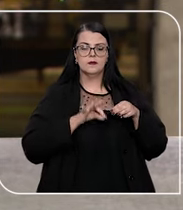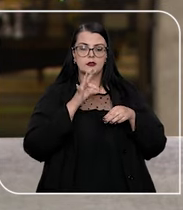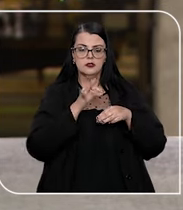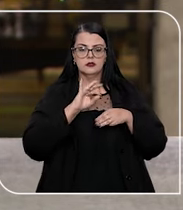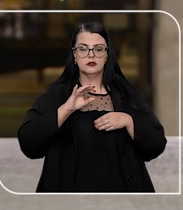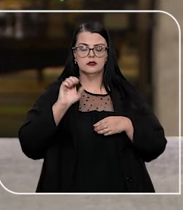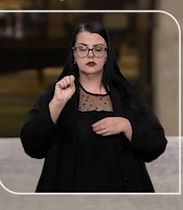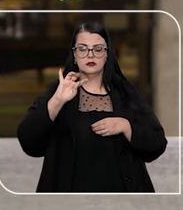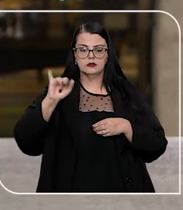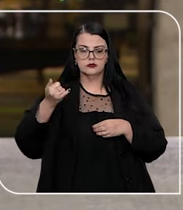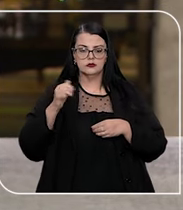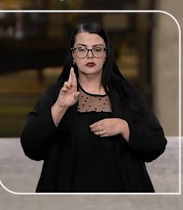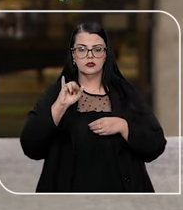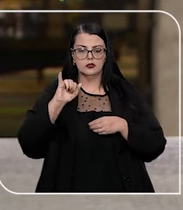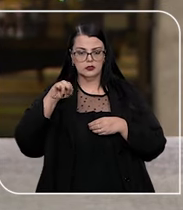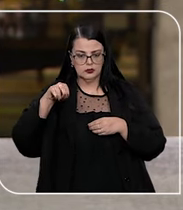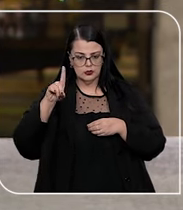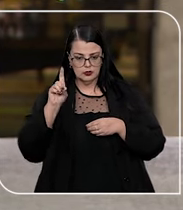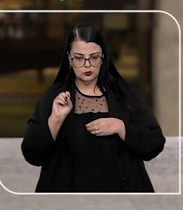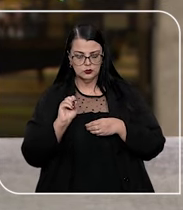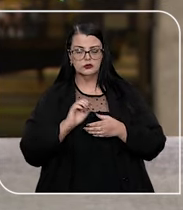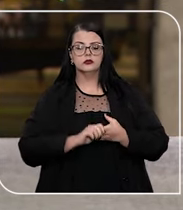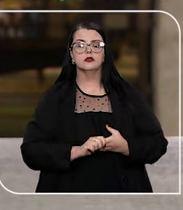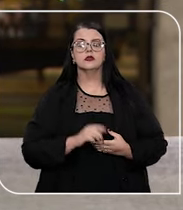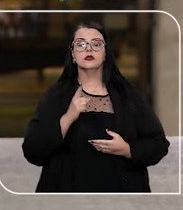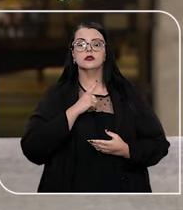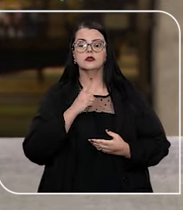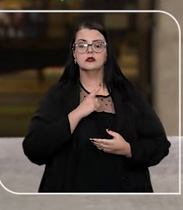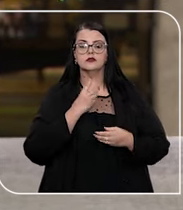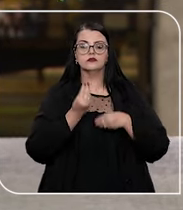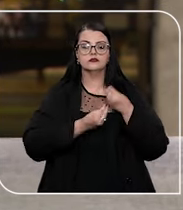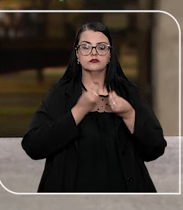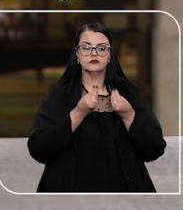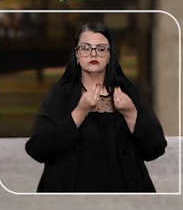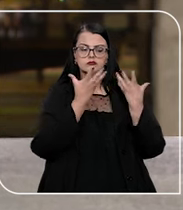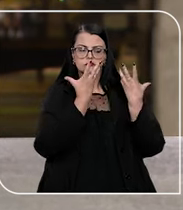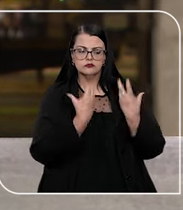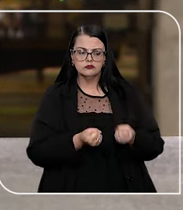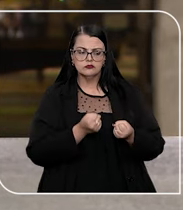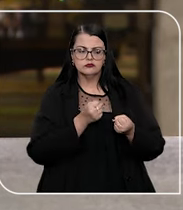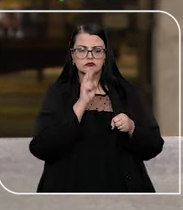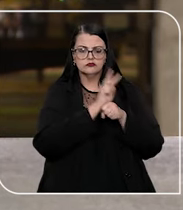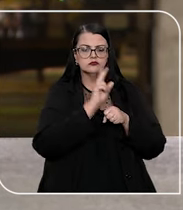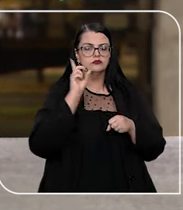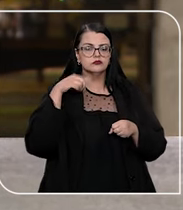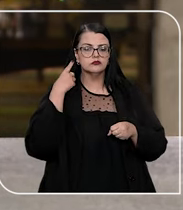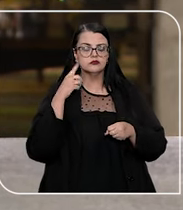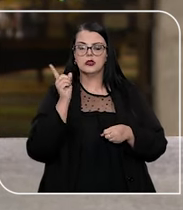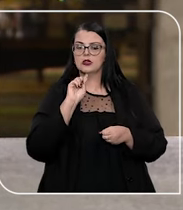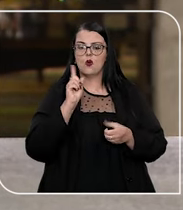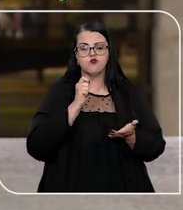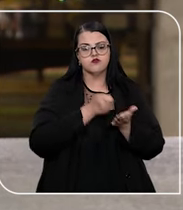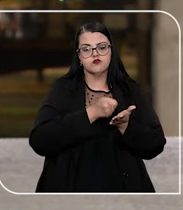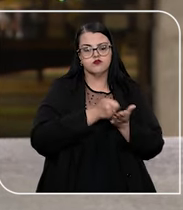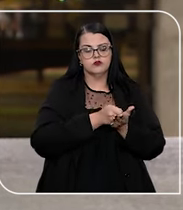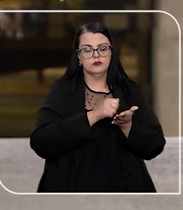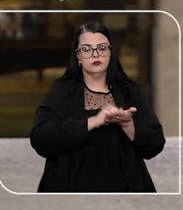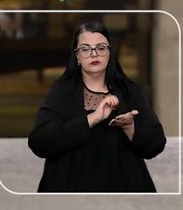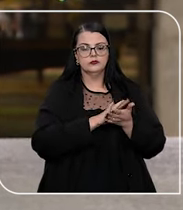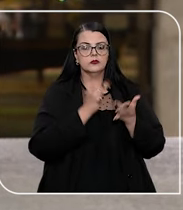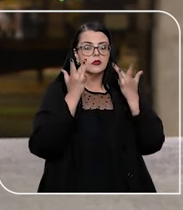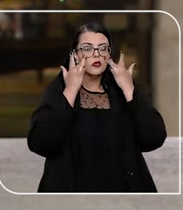do Superior Tribunal de Justiça Reinaldo Soares da fonsea seca considerou a alegação da defesa de que não tinha sido